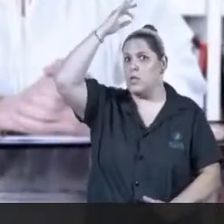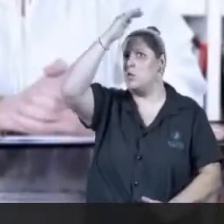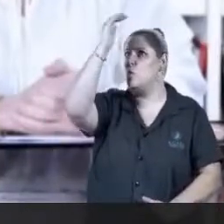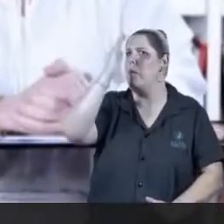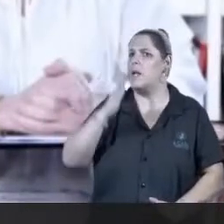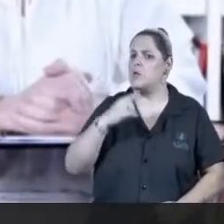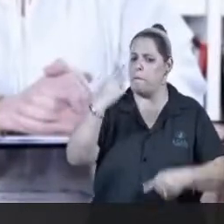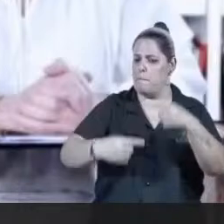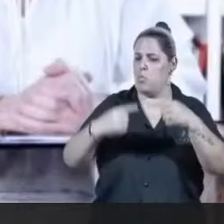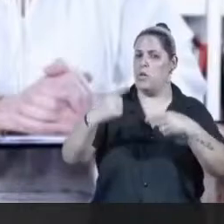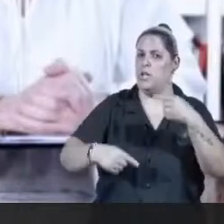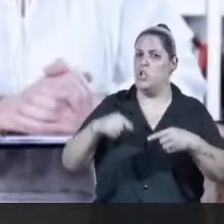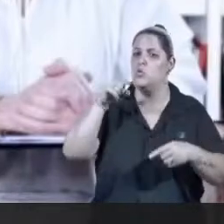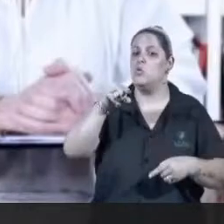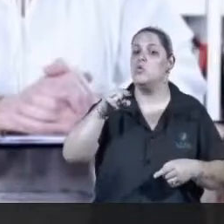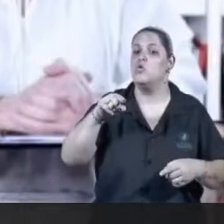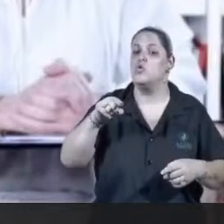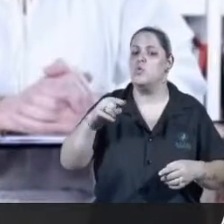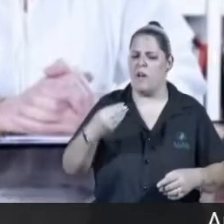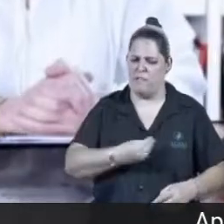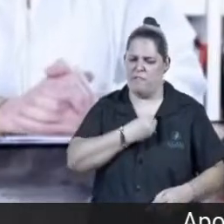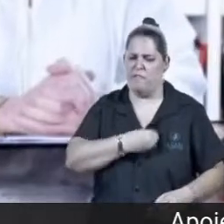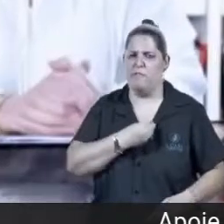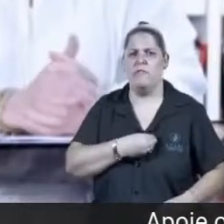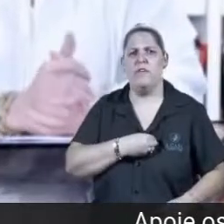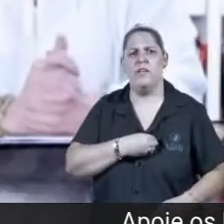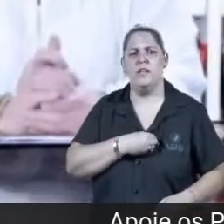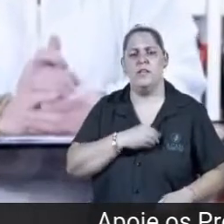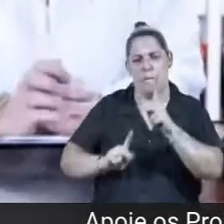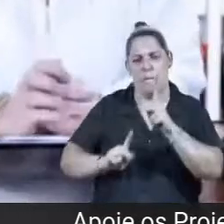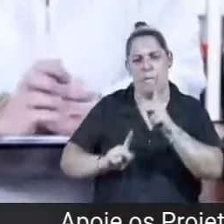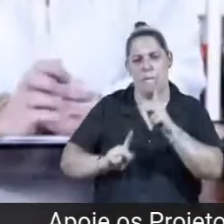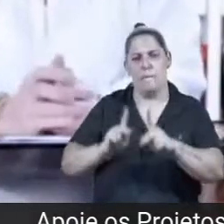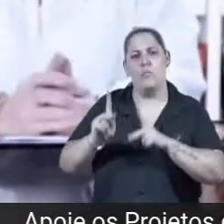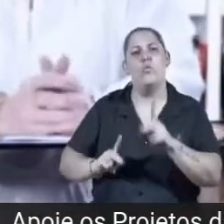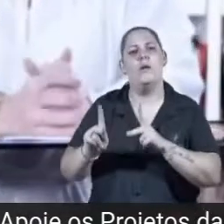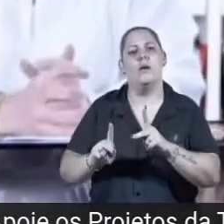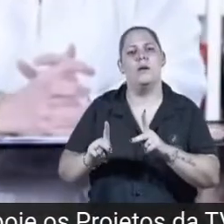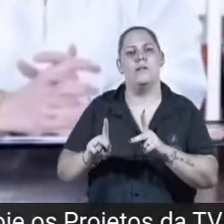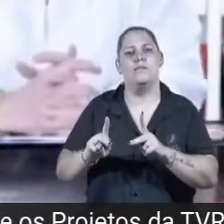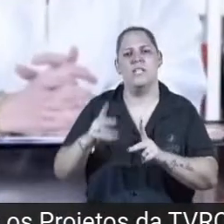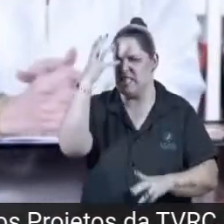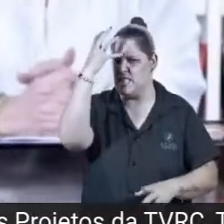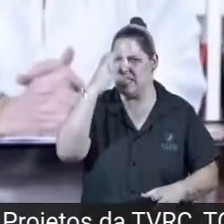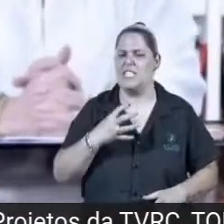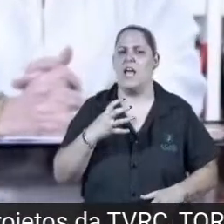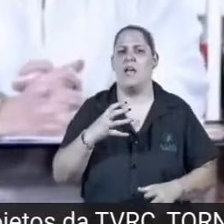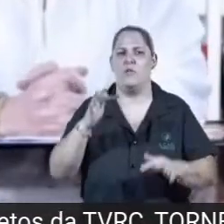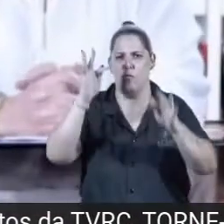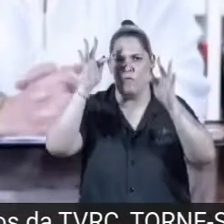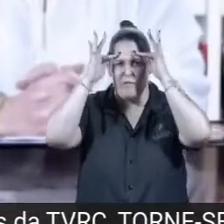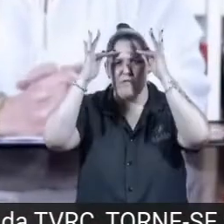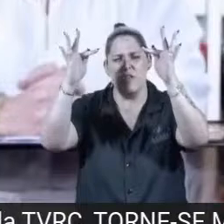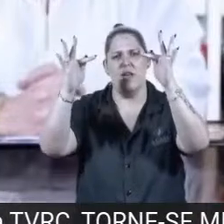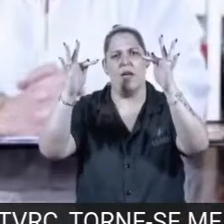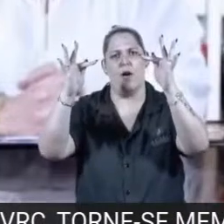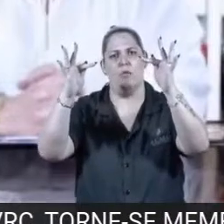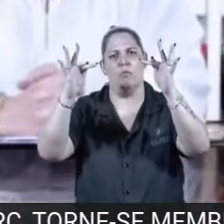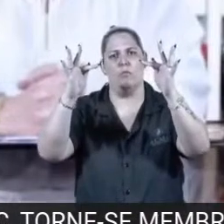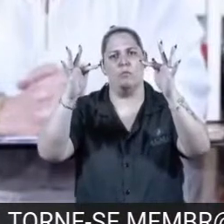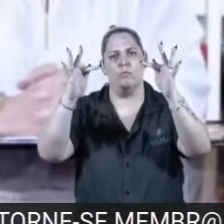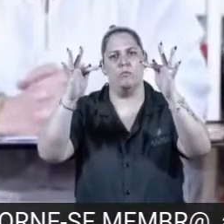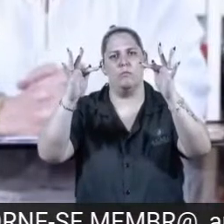dimensão, do teu caráter e da tua postura democrática e defensora dos direitos humanos desse